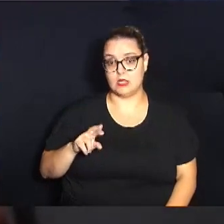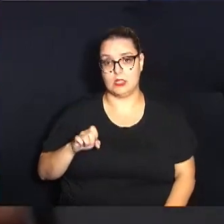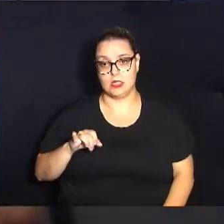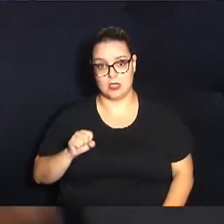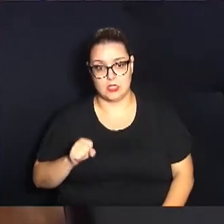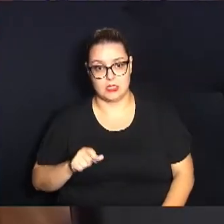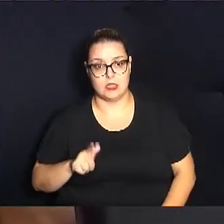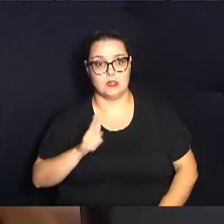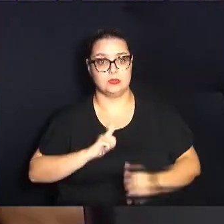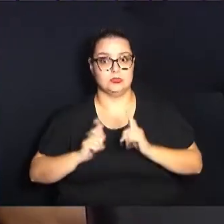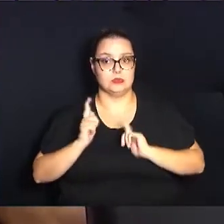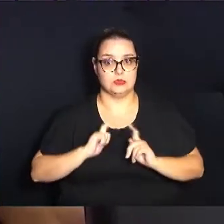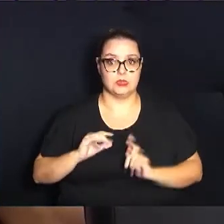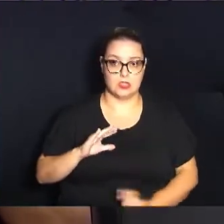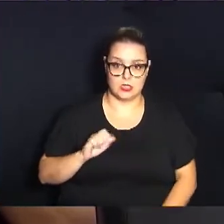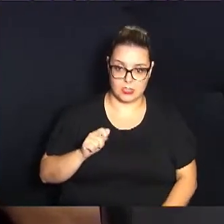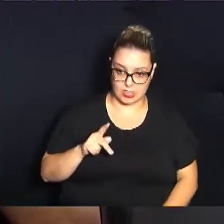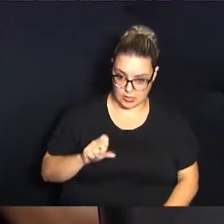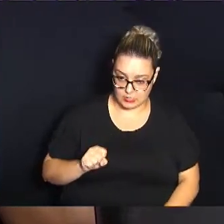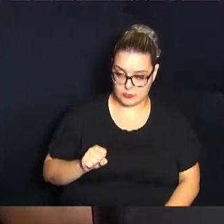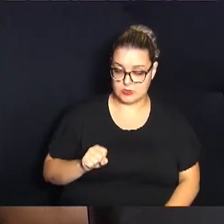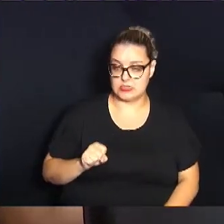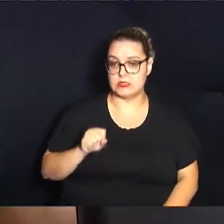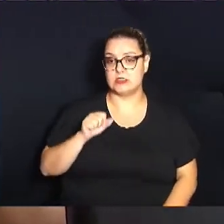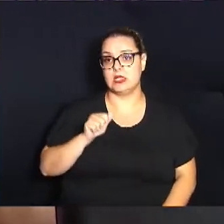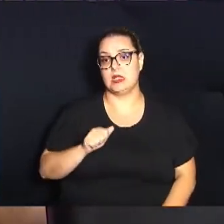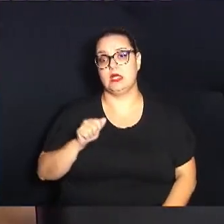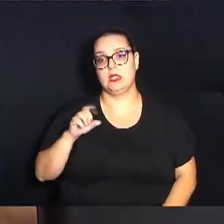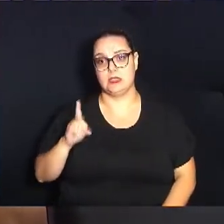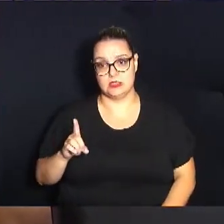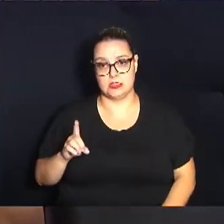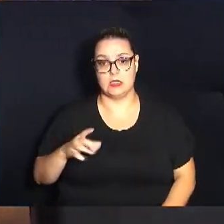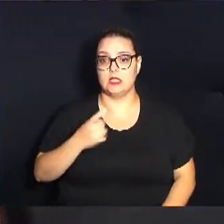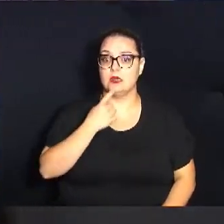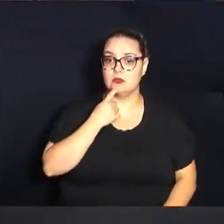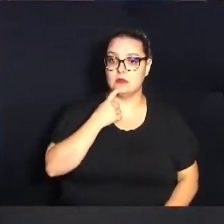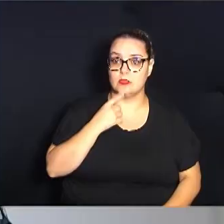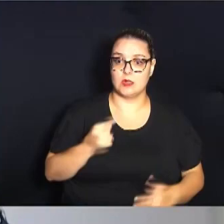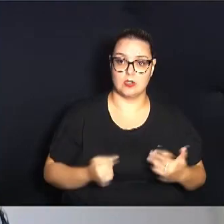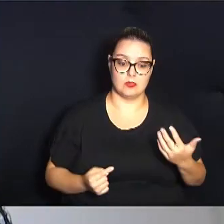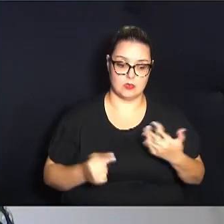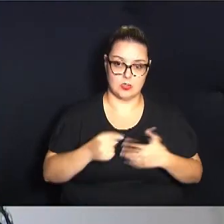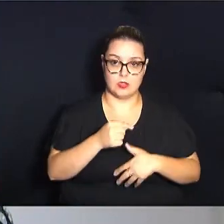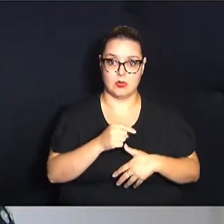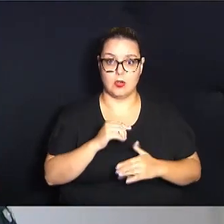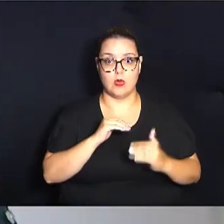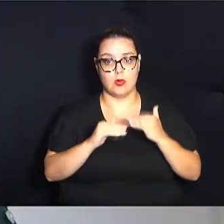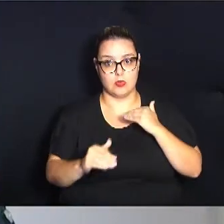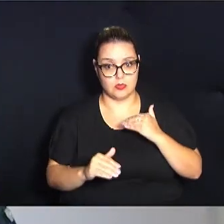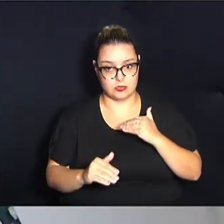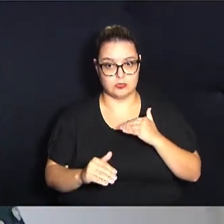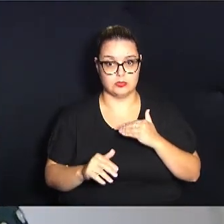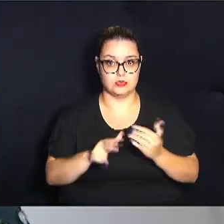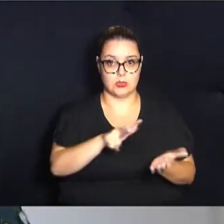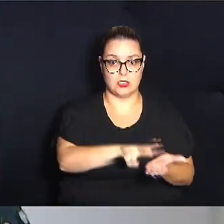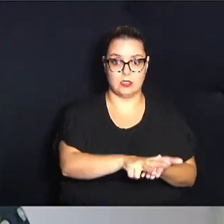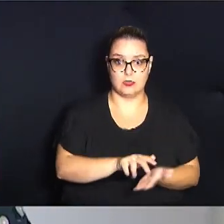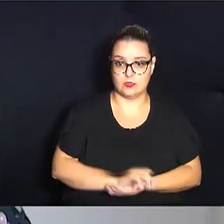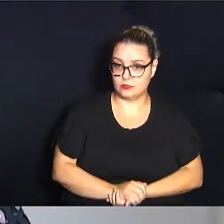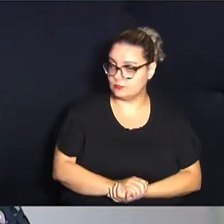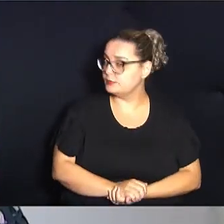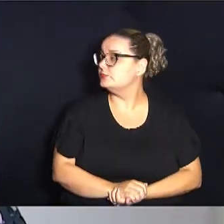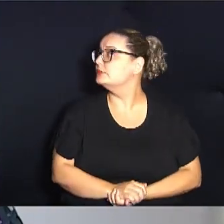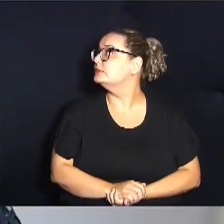gestão de um CAPS-AD em Campinas, traz pontos contrários à internação logo no primeiro momento. Em abril,